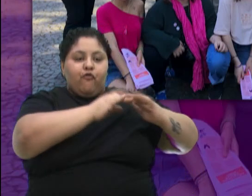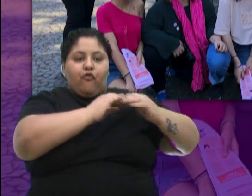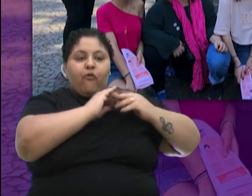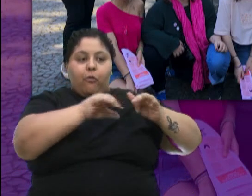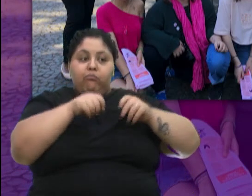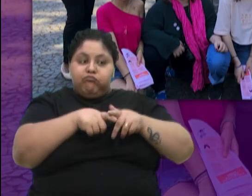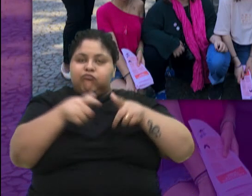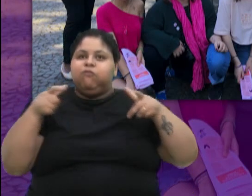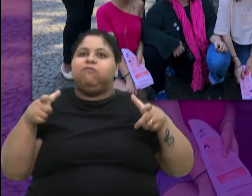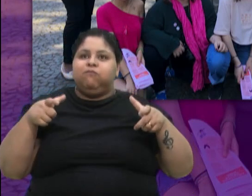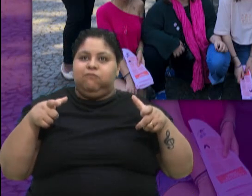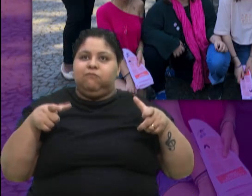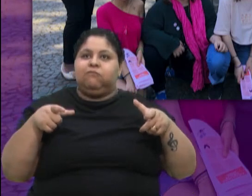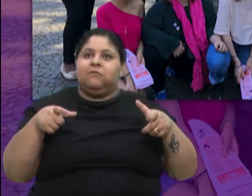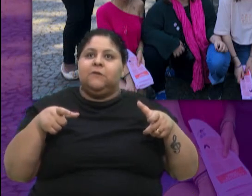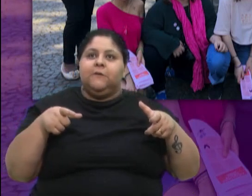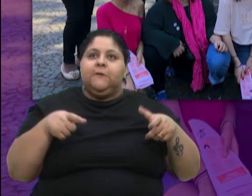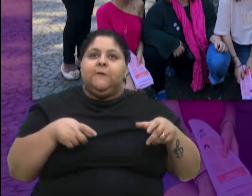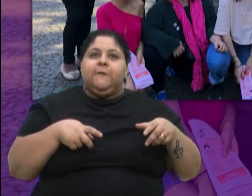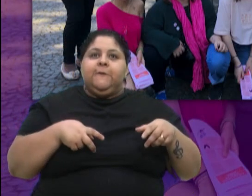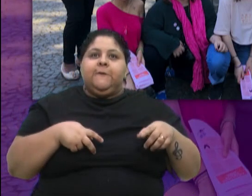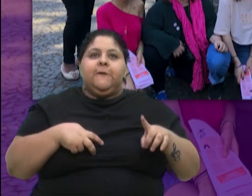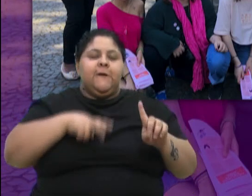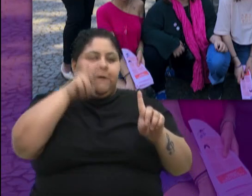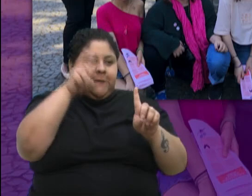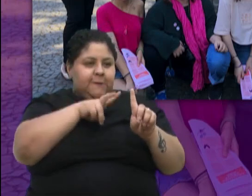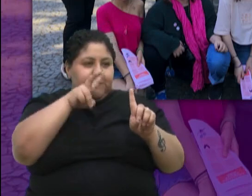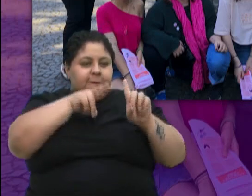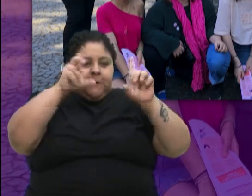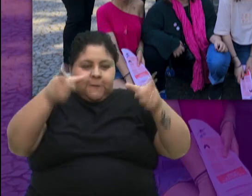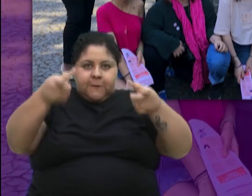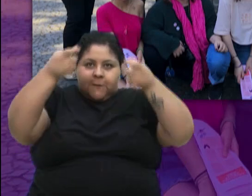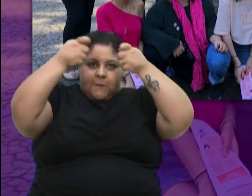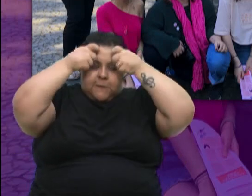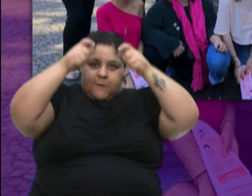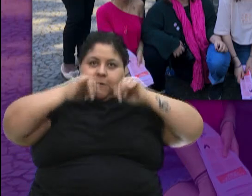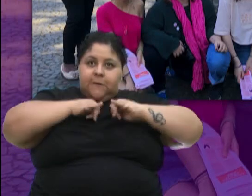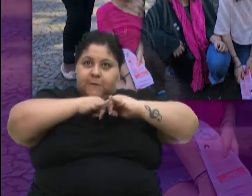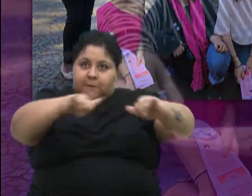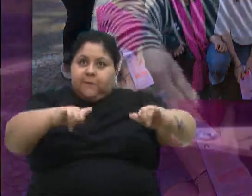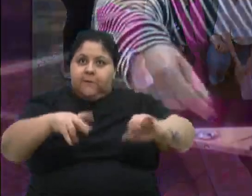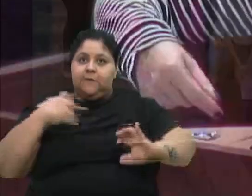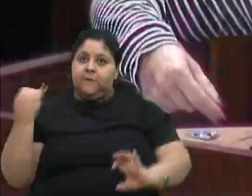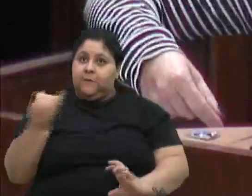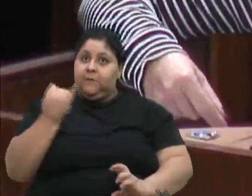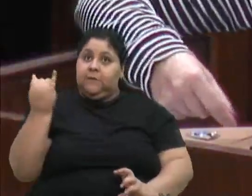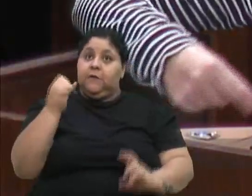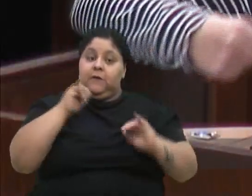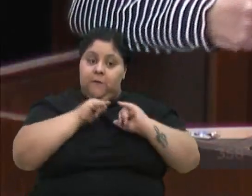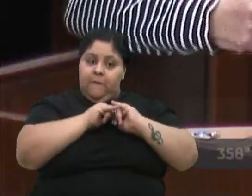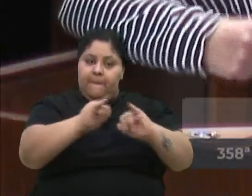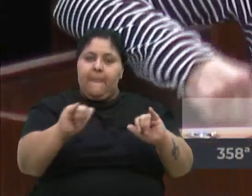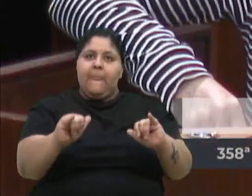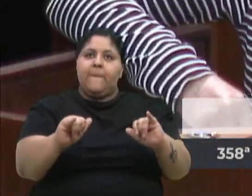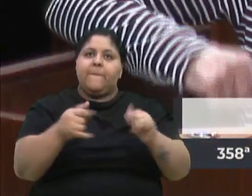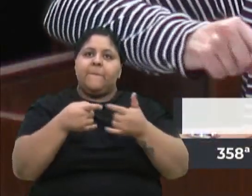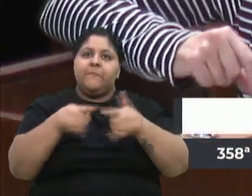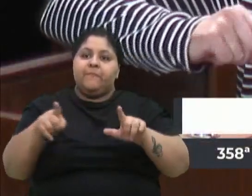grande que visava conscientizar esses dados, a importância da campanha,